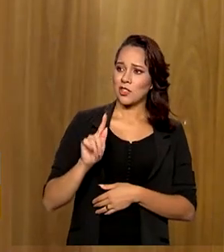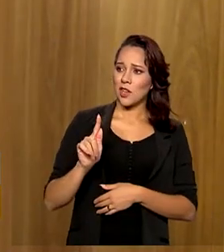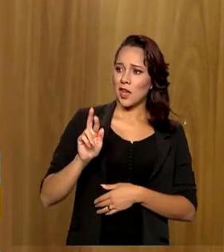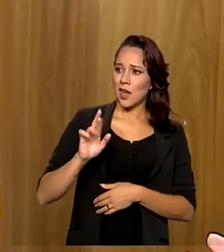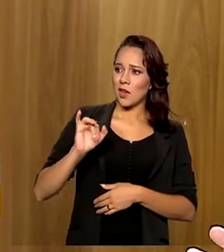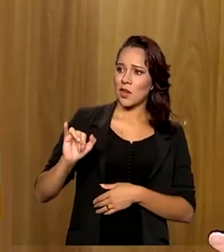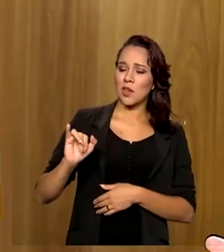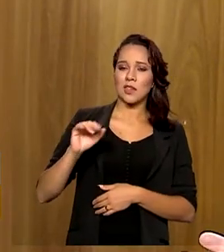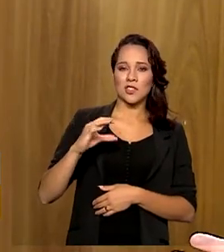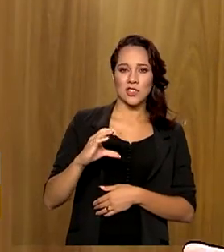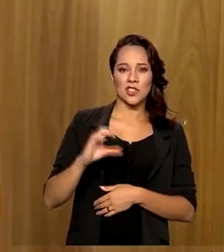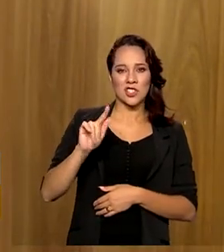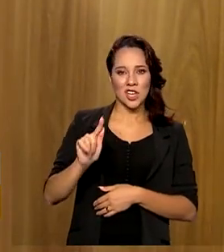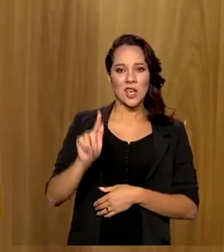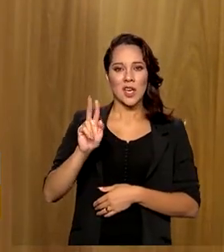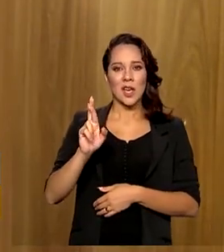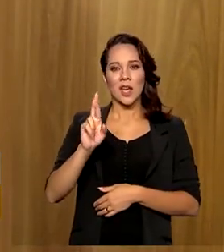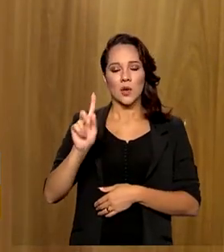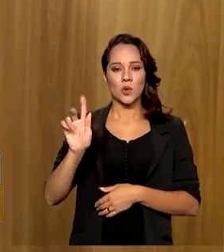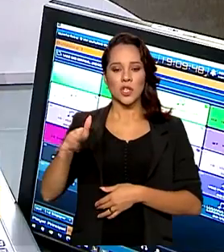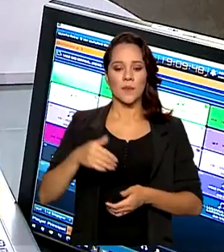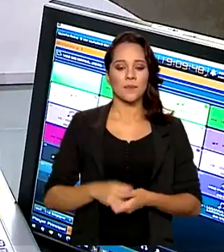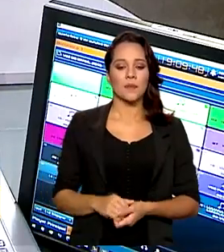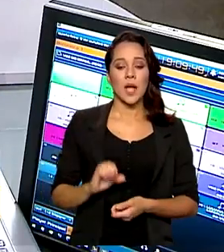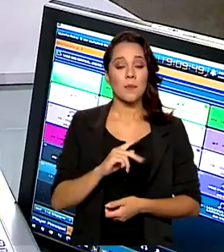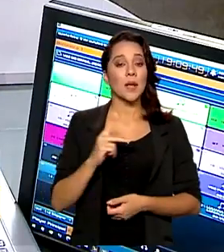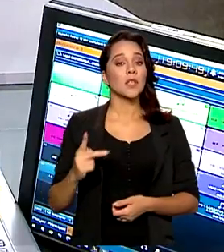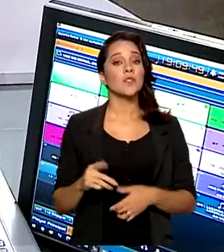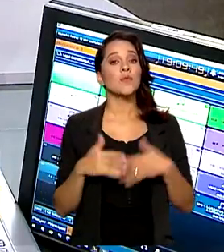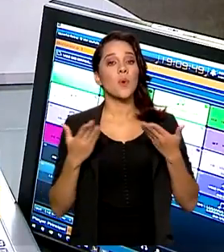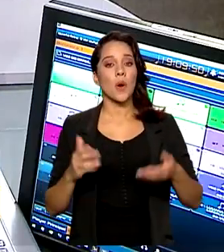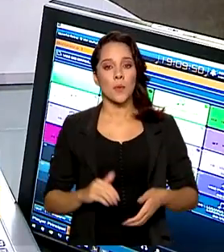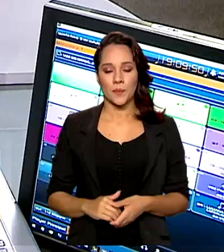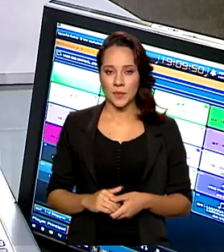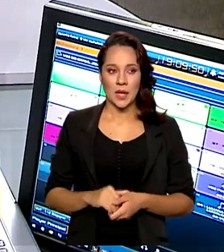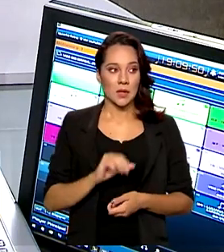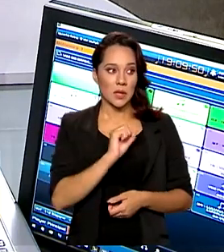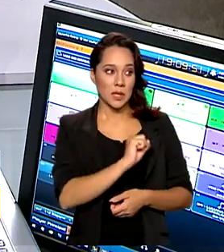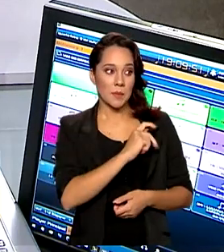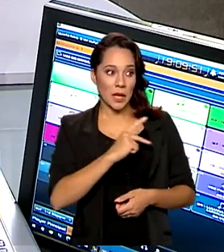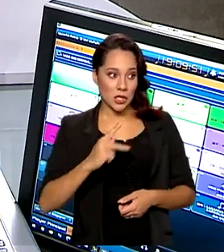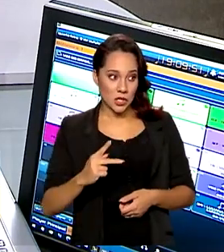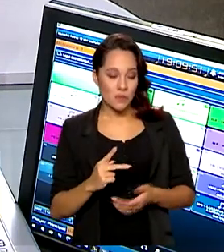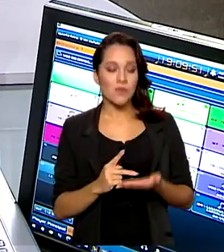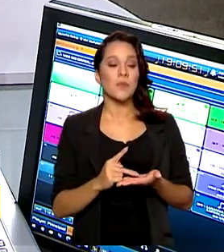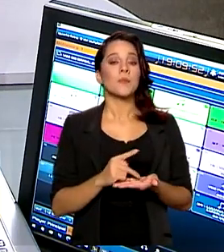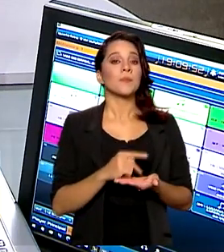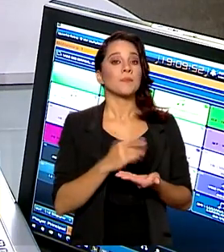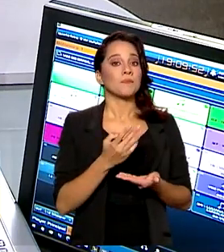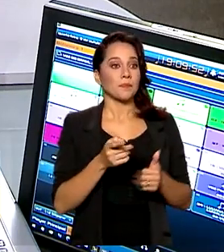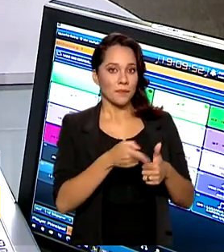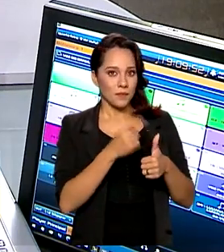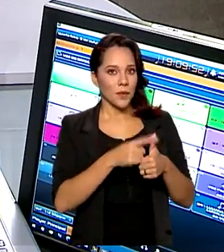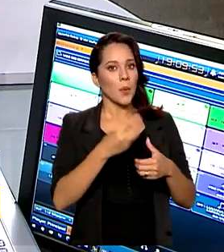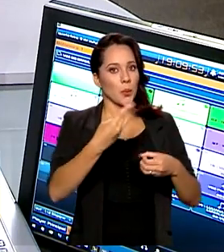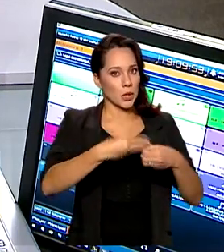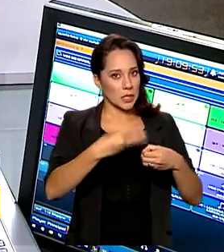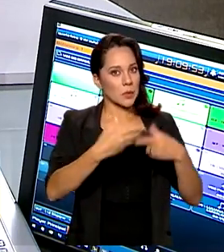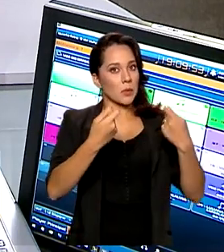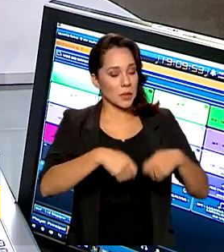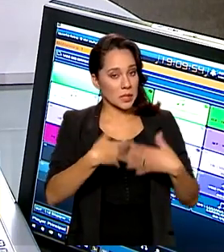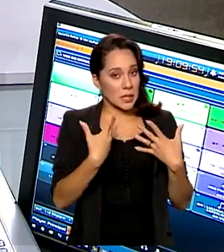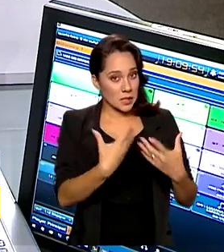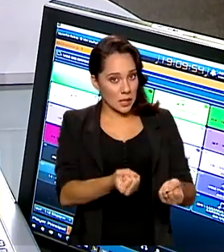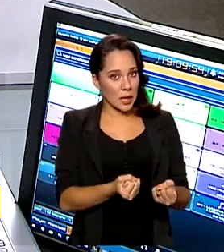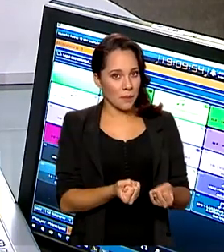para ele pagar o imposto devido. E qual é esse aplicativo? Esse aplicativo é excelente. Esse aplicativo, primeiro os municípios têm que fazer